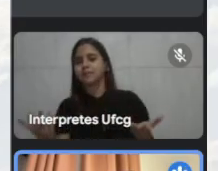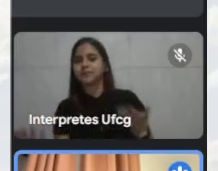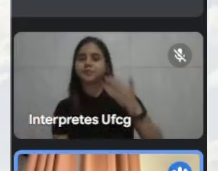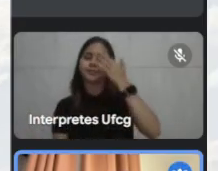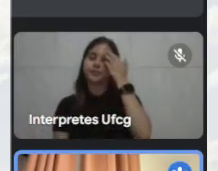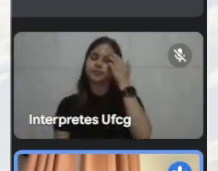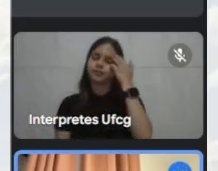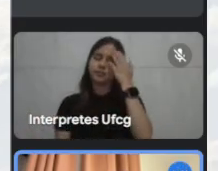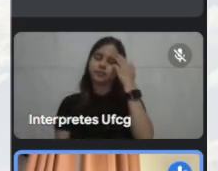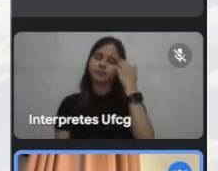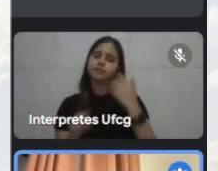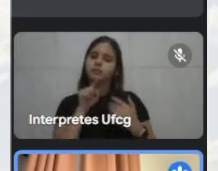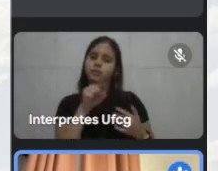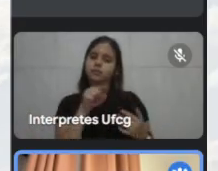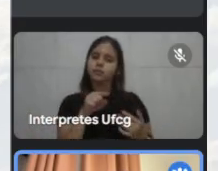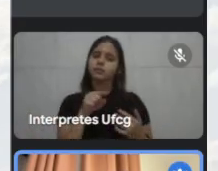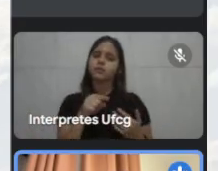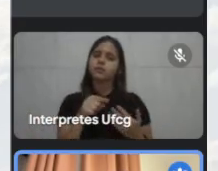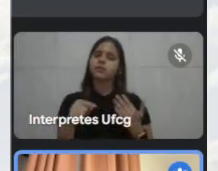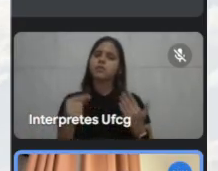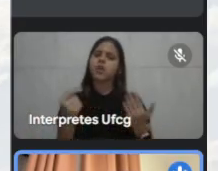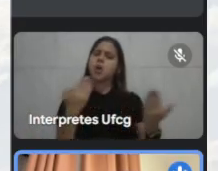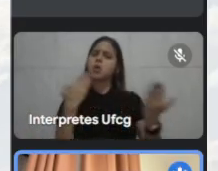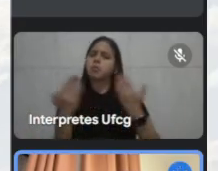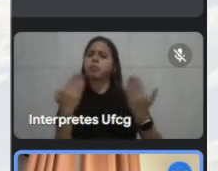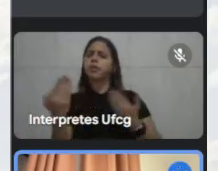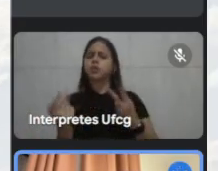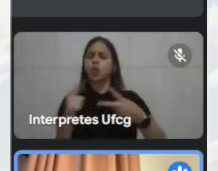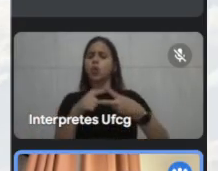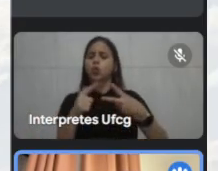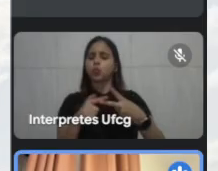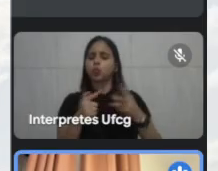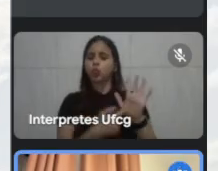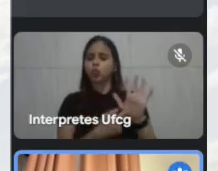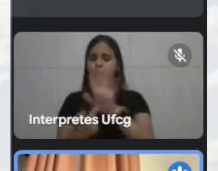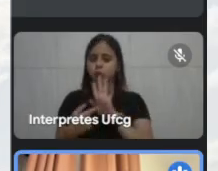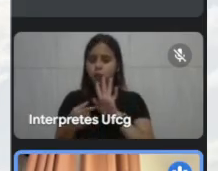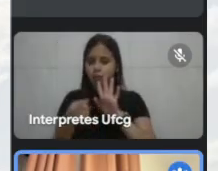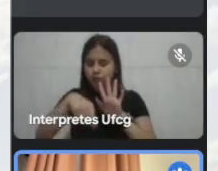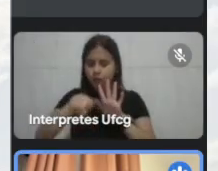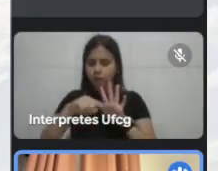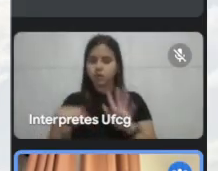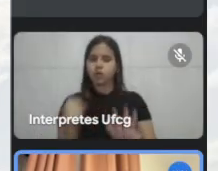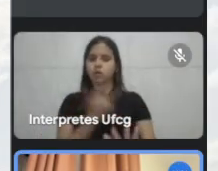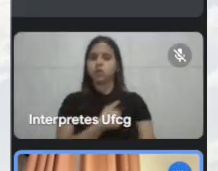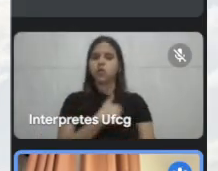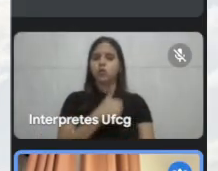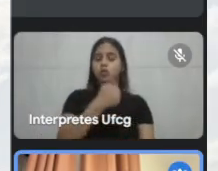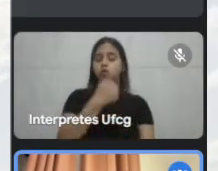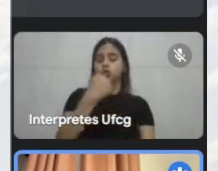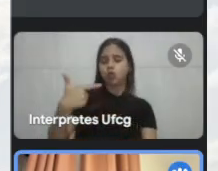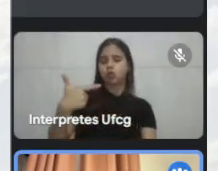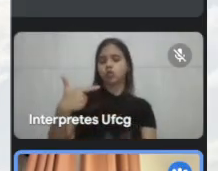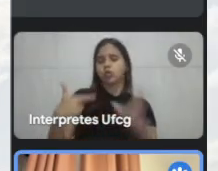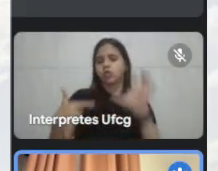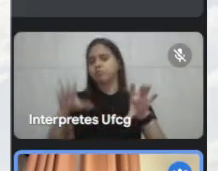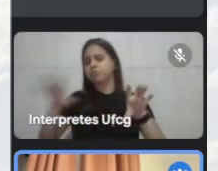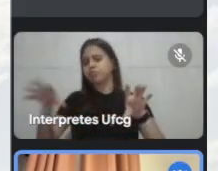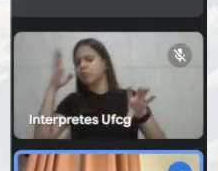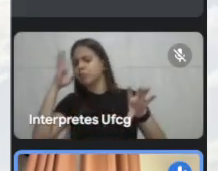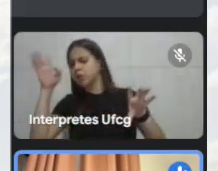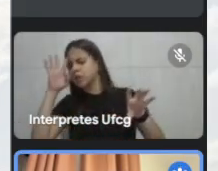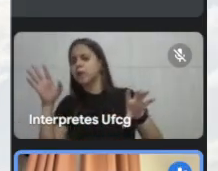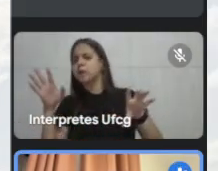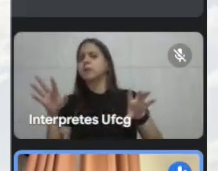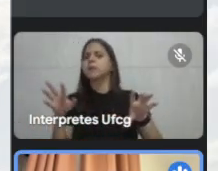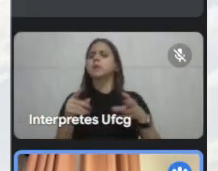Aqui são as simulações, eu trouxe duas aqui para mostrar, que seria, a gente fez 12 cenários, e foram basicamente